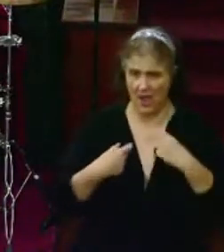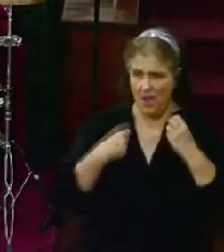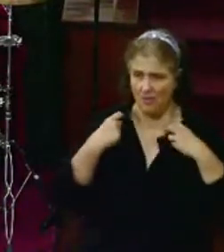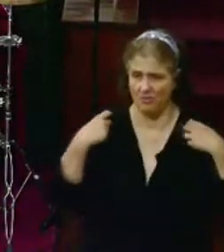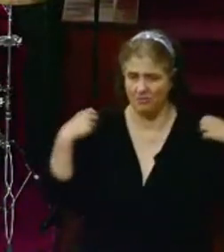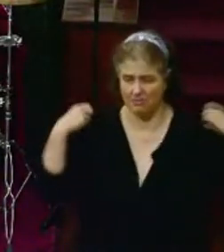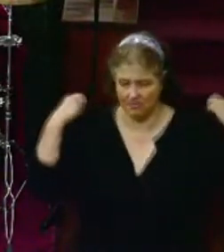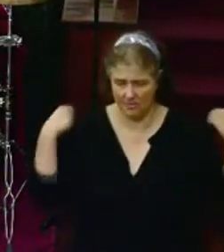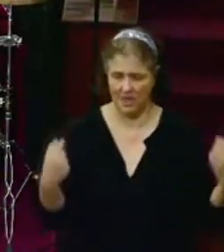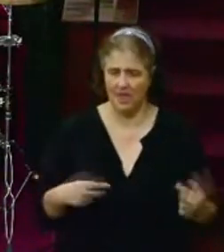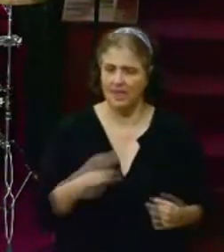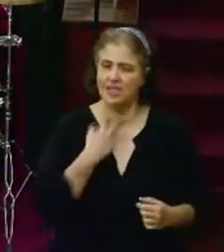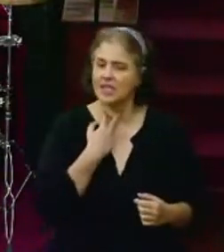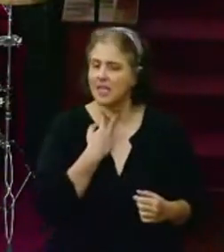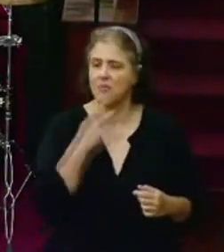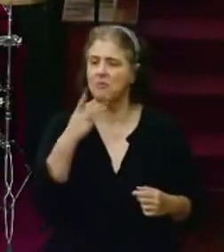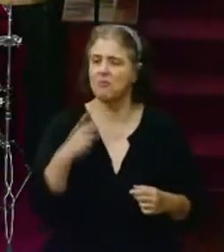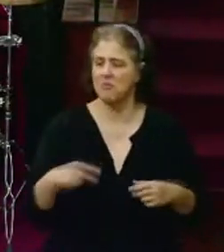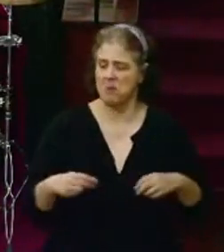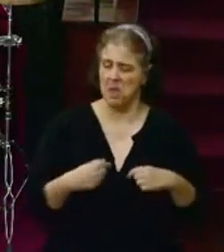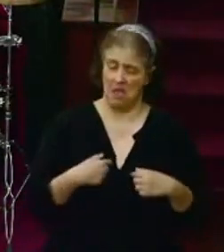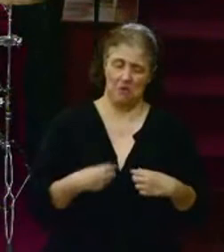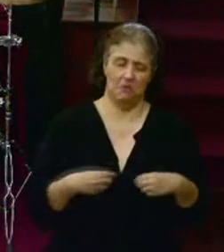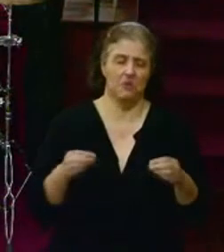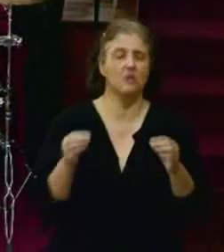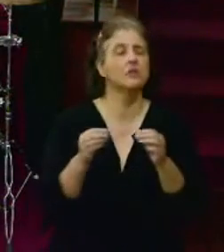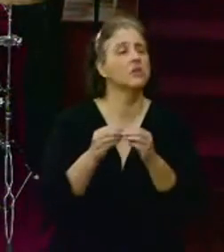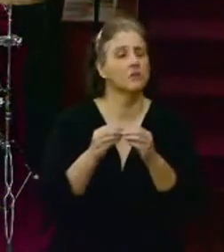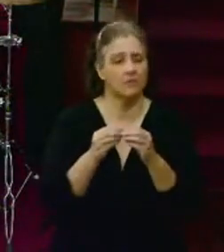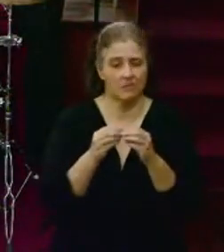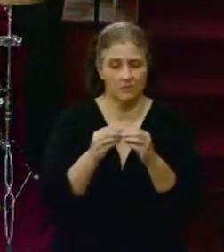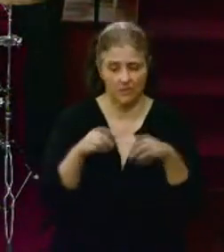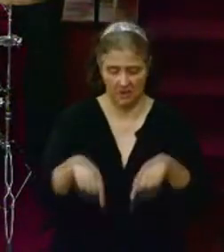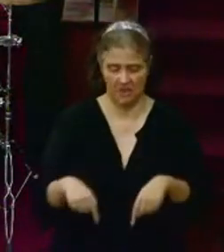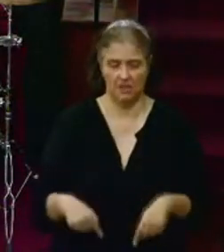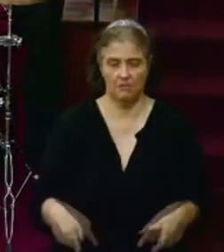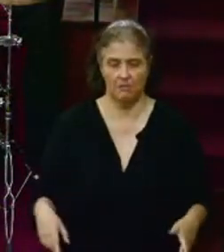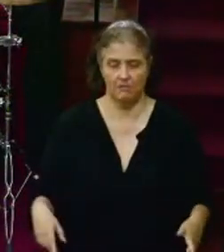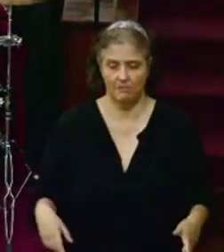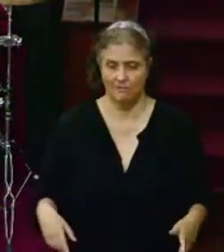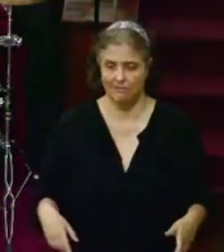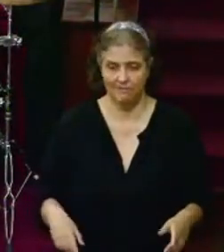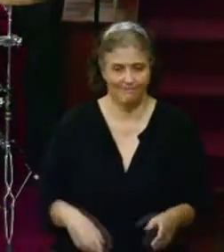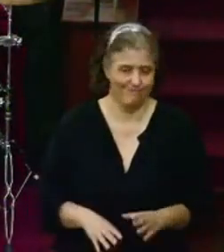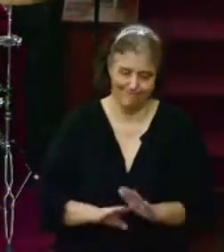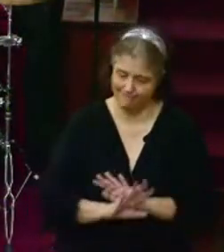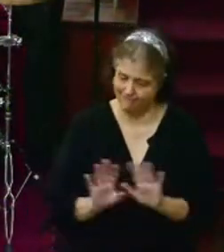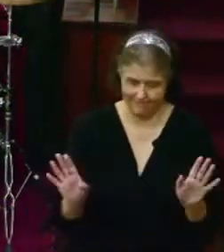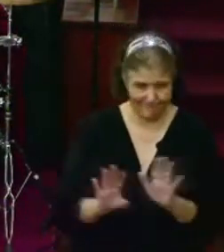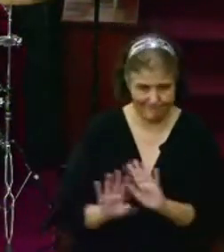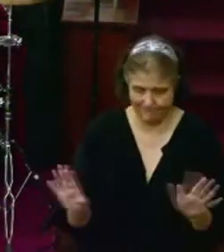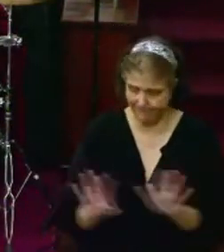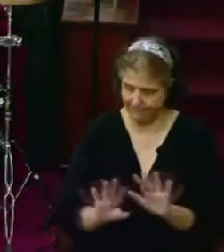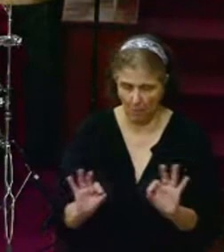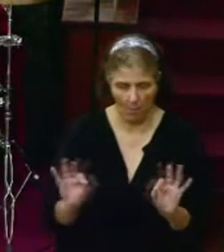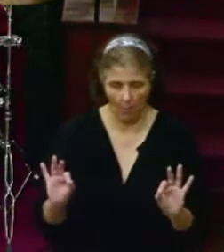esse direito, eu tenho méritos. E claro que você e eu já sabemos que o mérito que temos de estar na presença de Deus não é